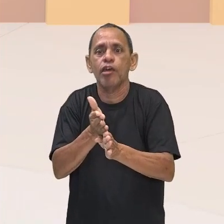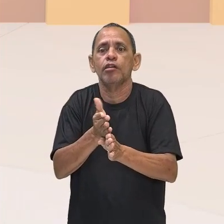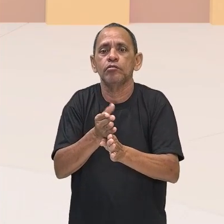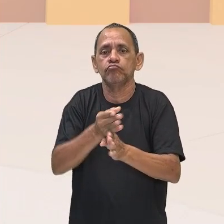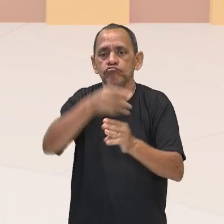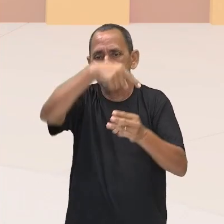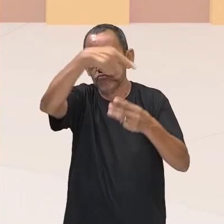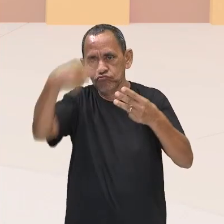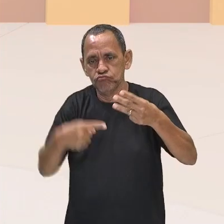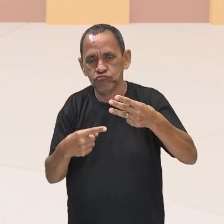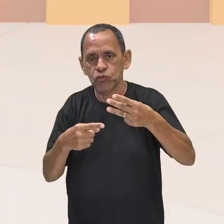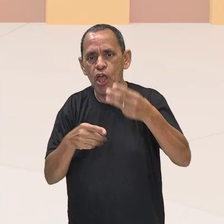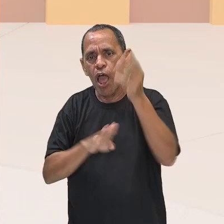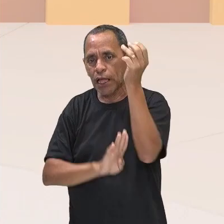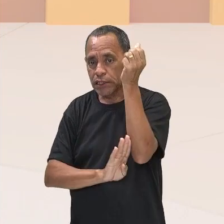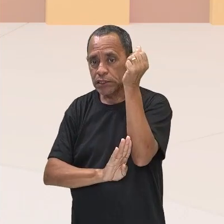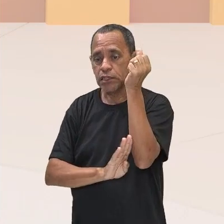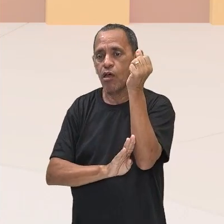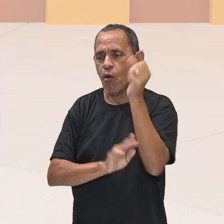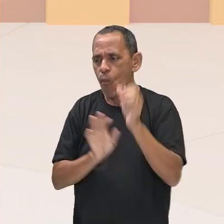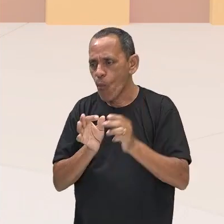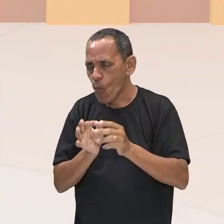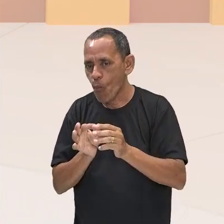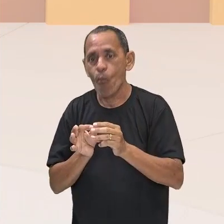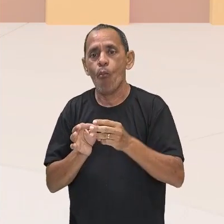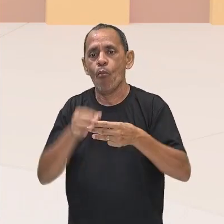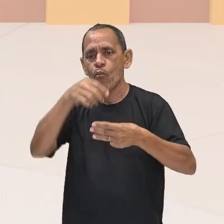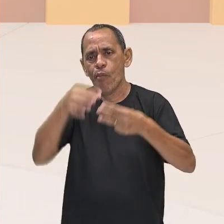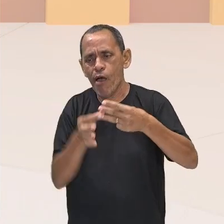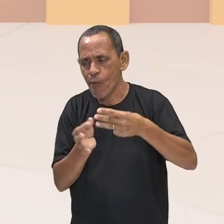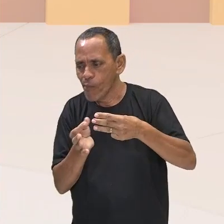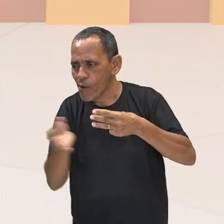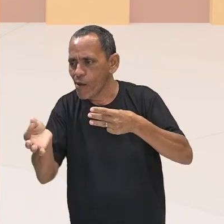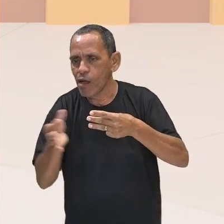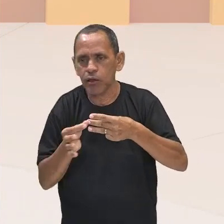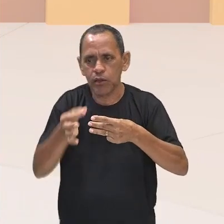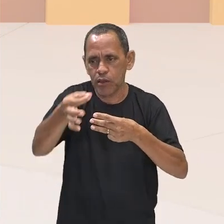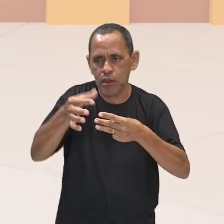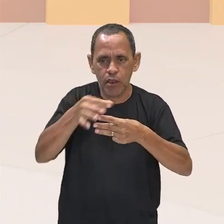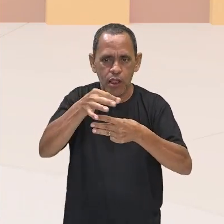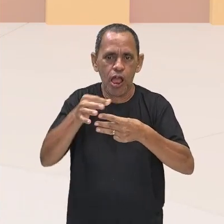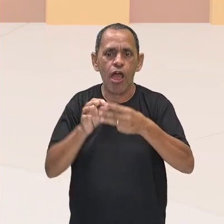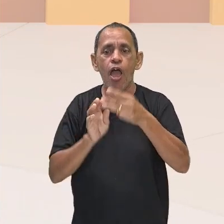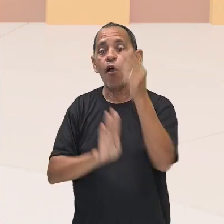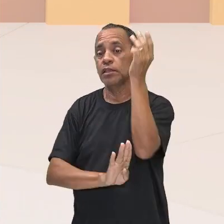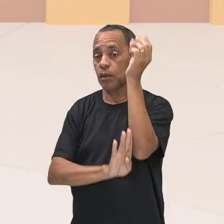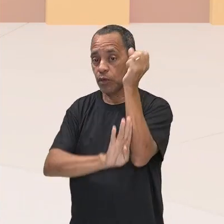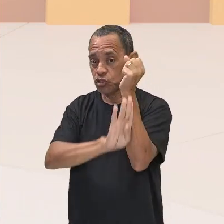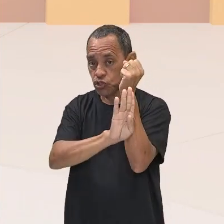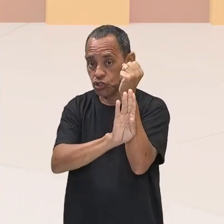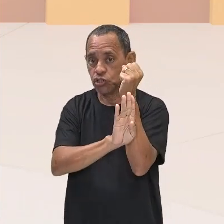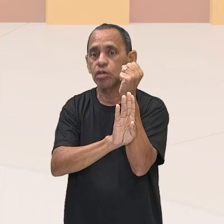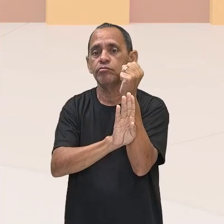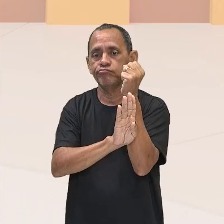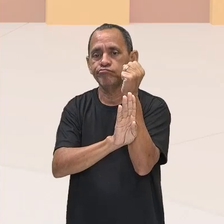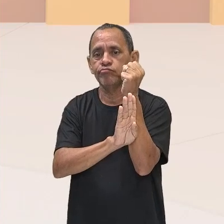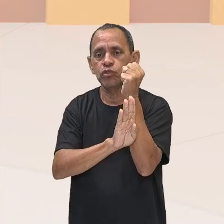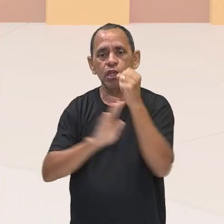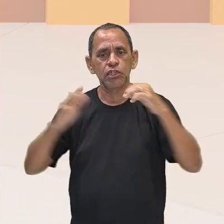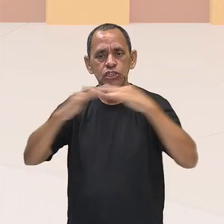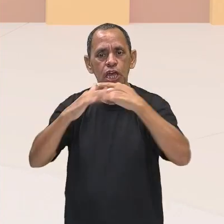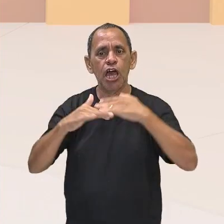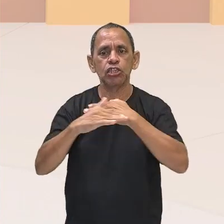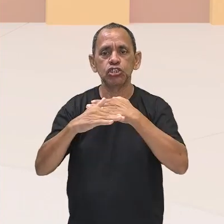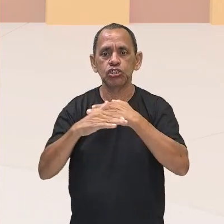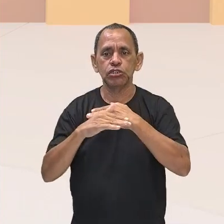do meu lado do visor, eu tenho então Tabatinga. Acima eu tenho a cidade de